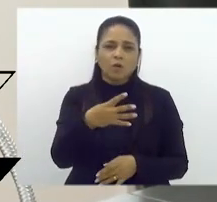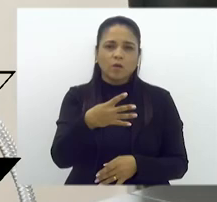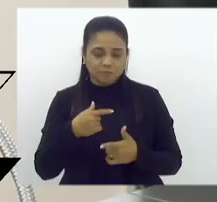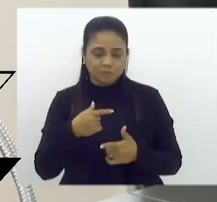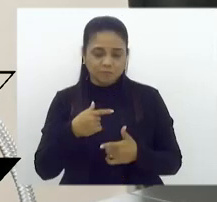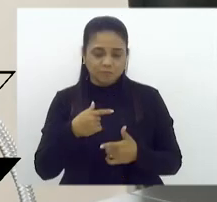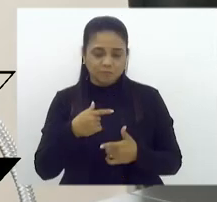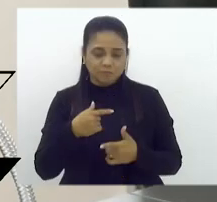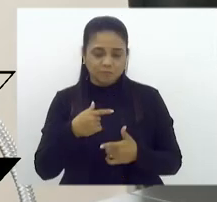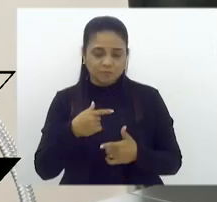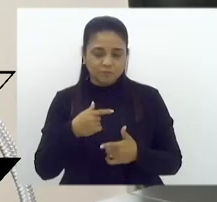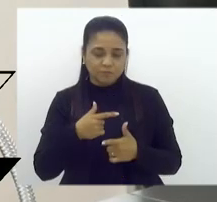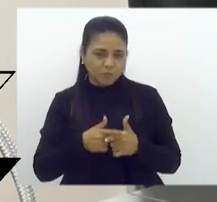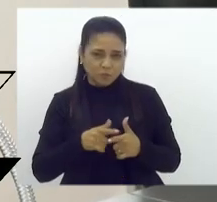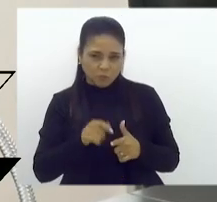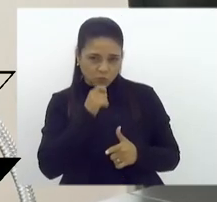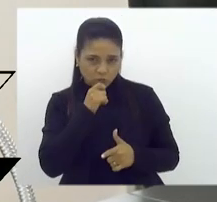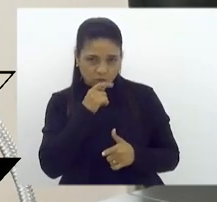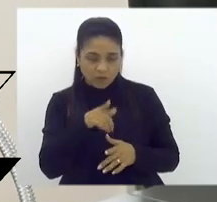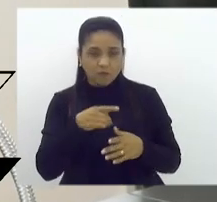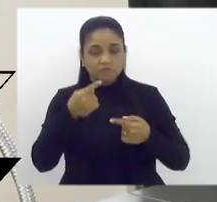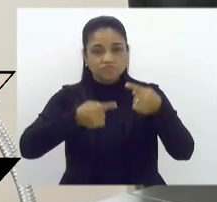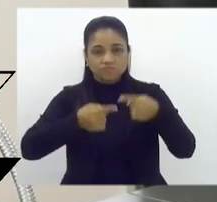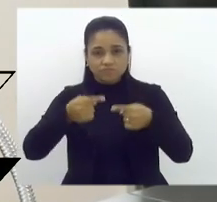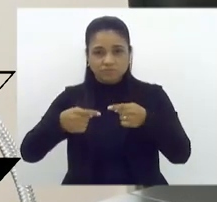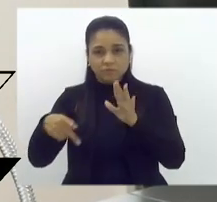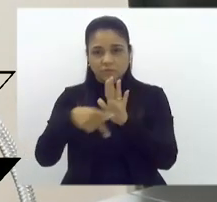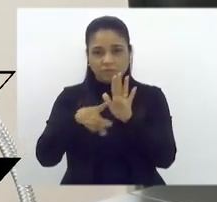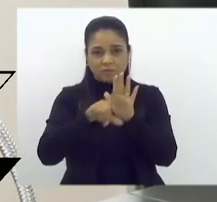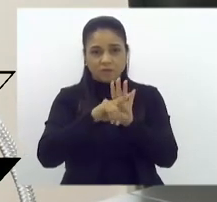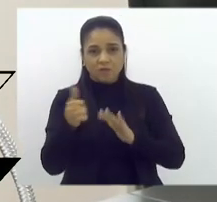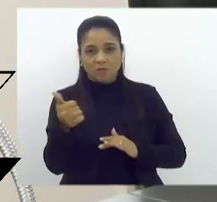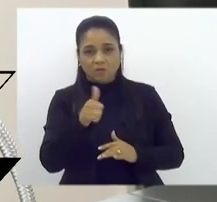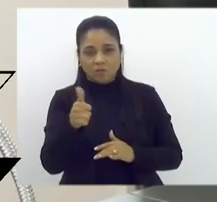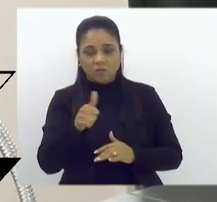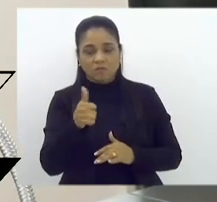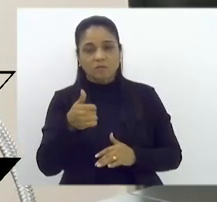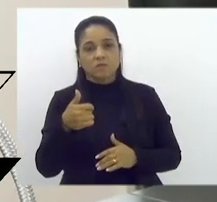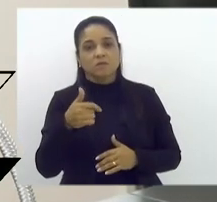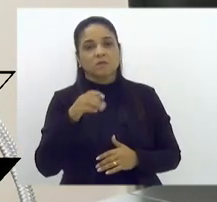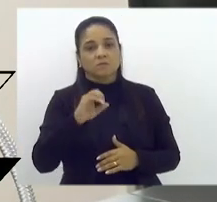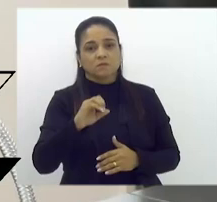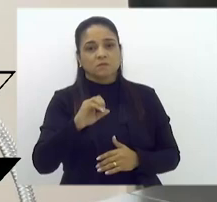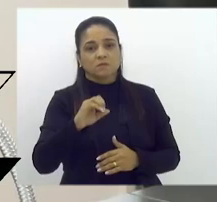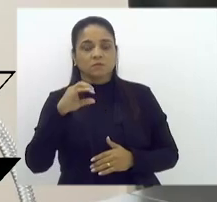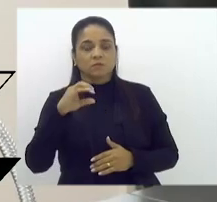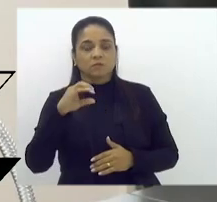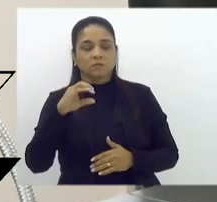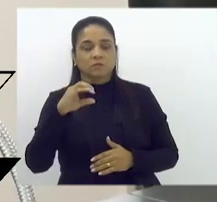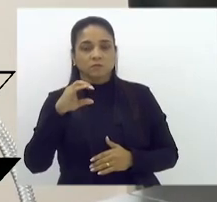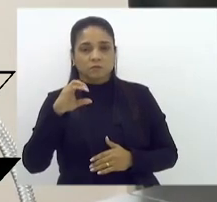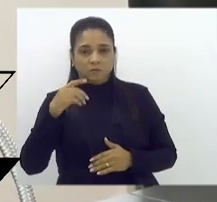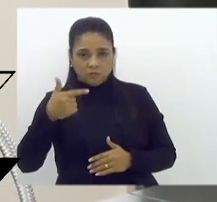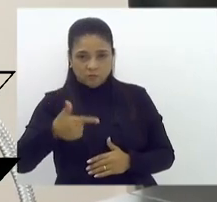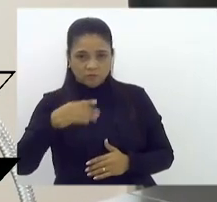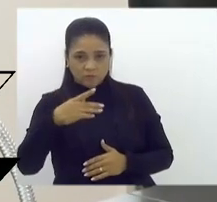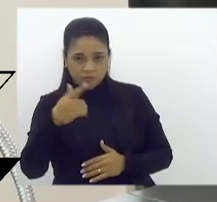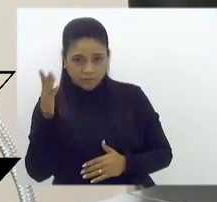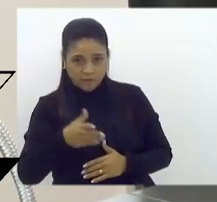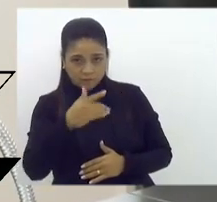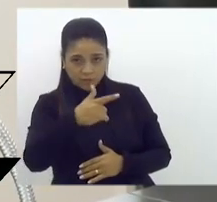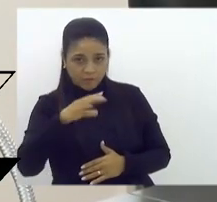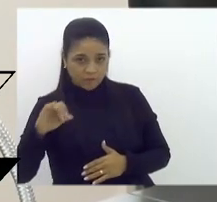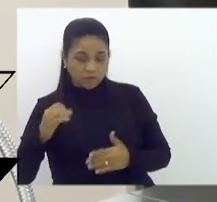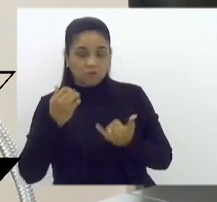polêmica. Em discussão, o PL 1102 de 23, parecer pela constitucionalidade com emendas, que declara patrimônio histórico,